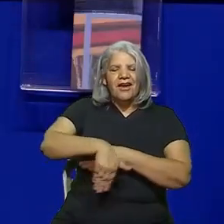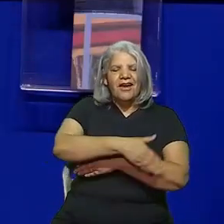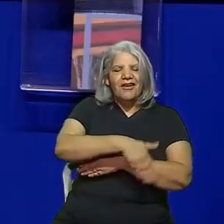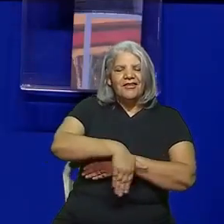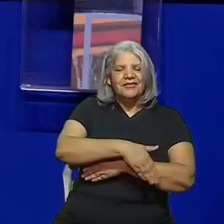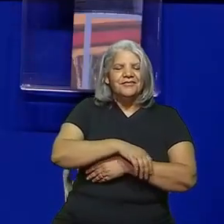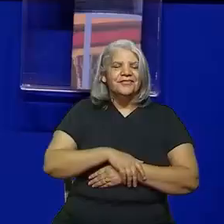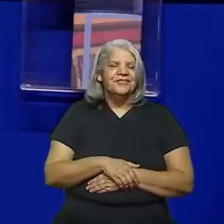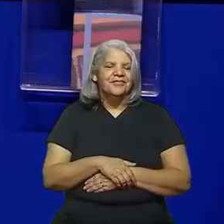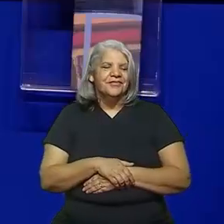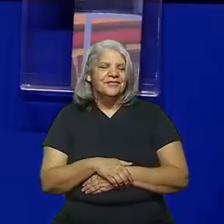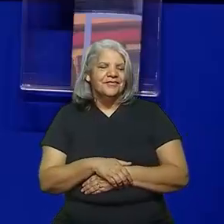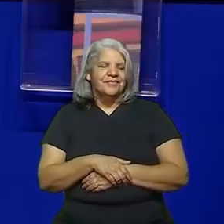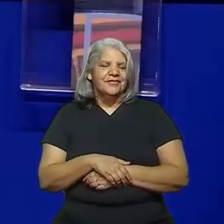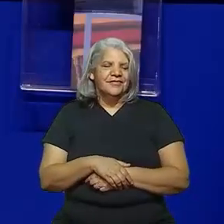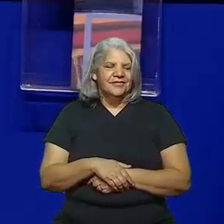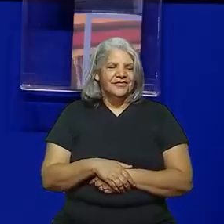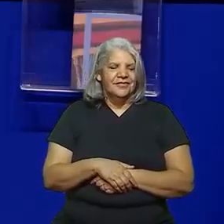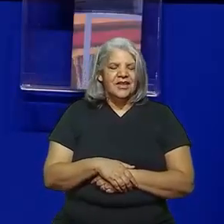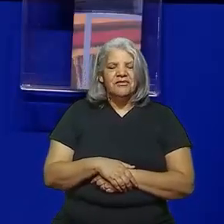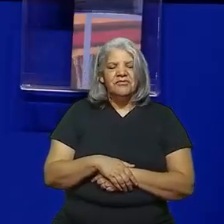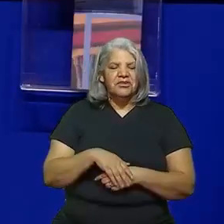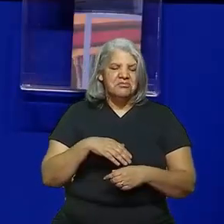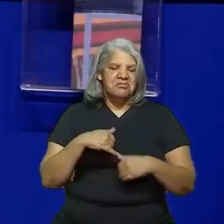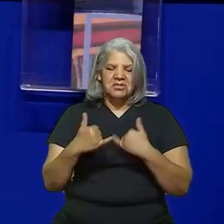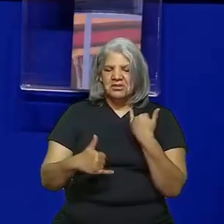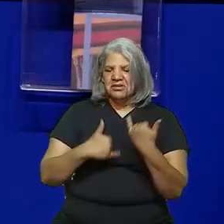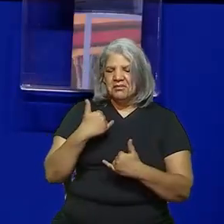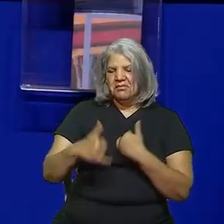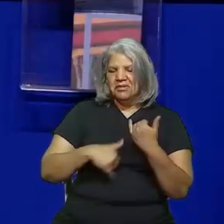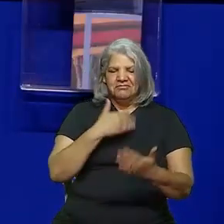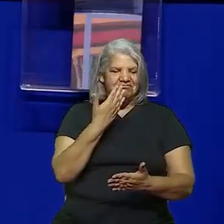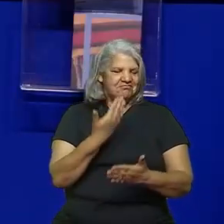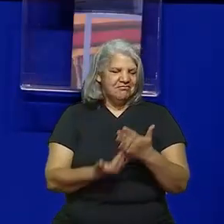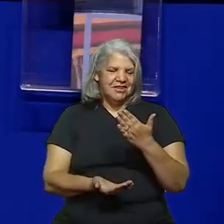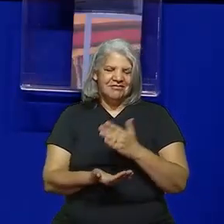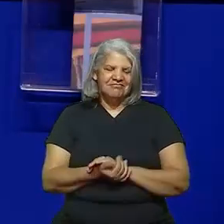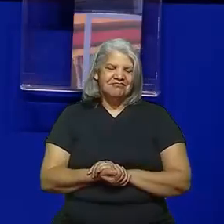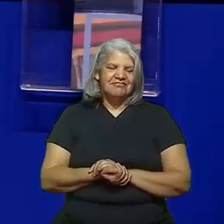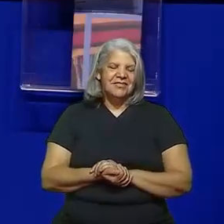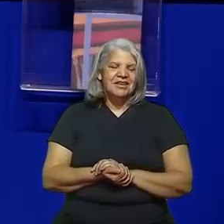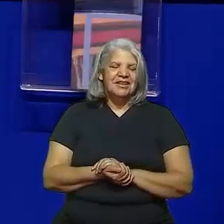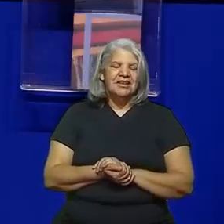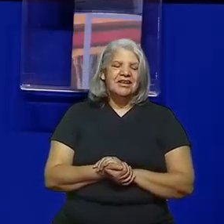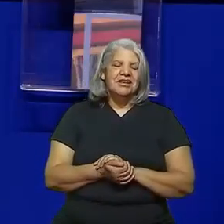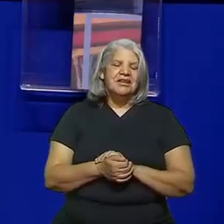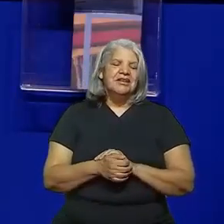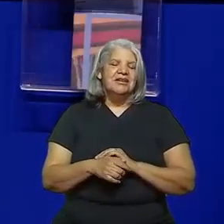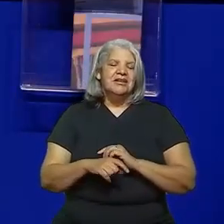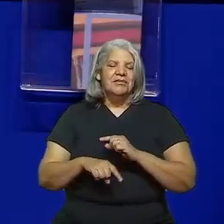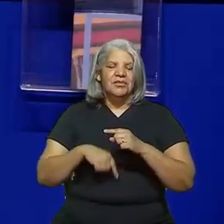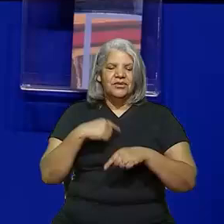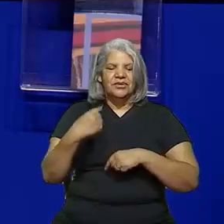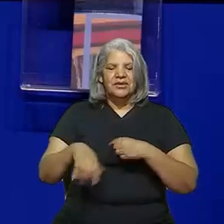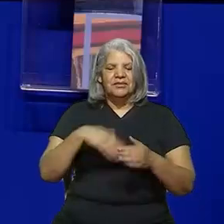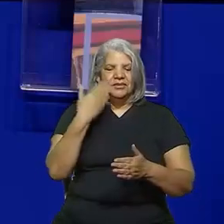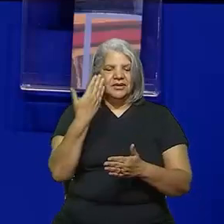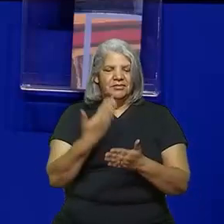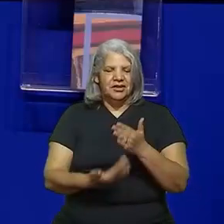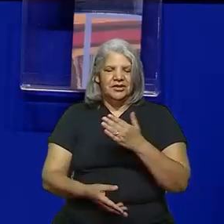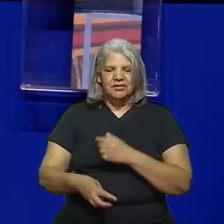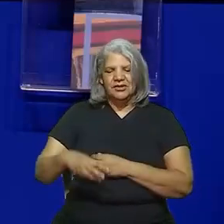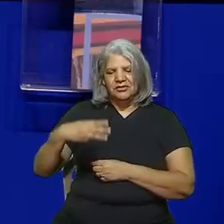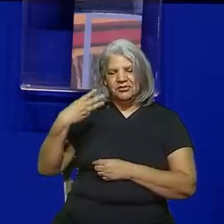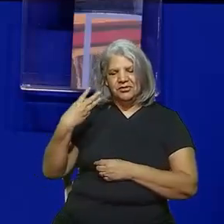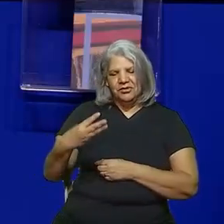no lugar, fui para a rua jogar. Perdi. E depois eu perdi mais 3. E depois